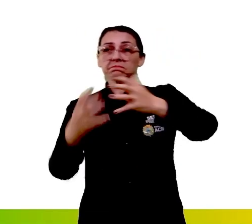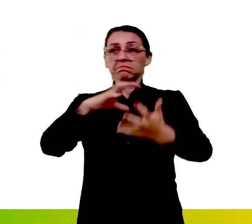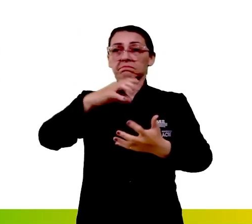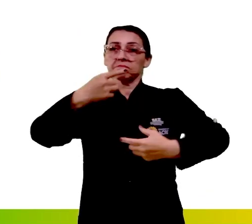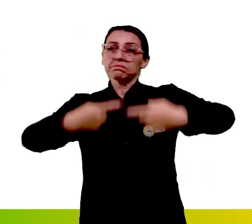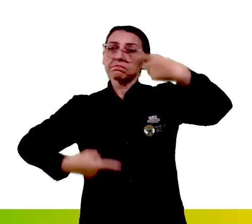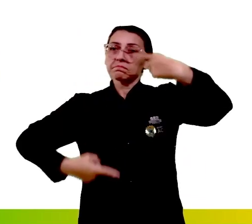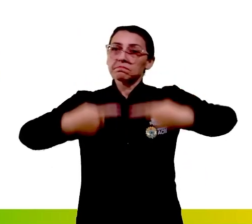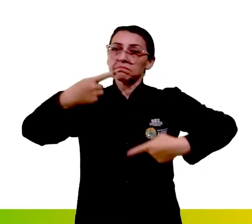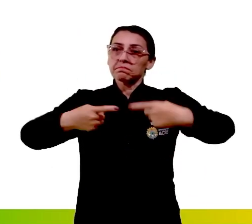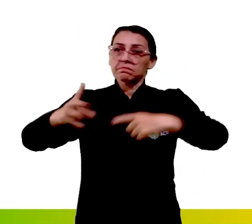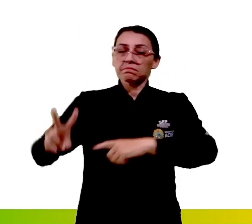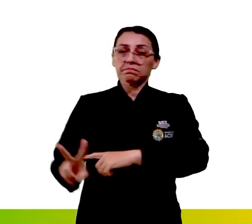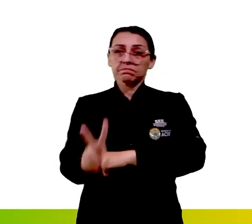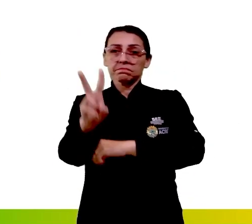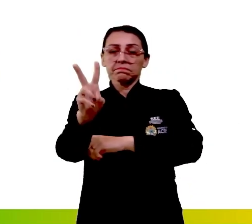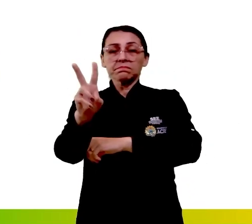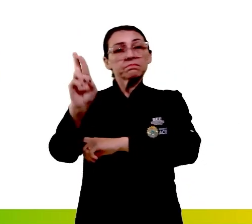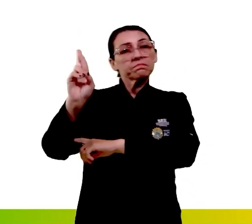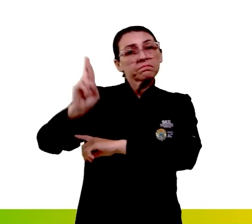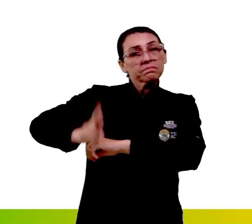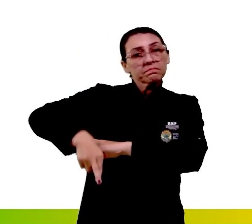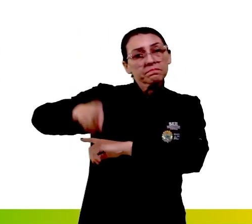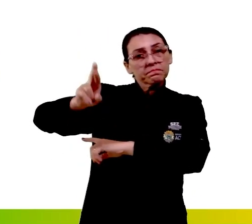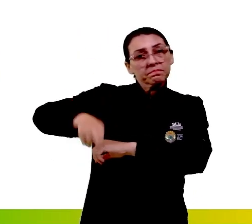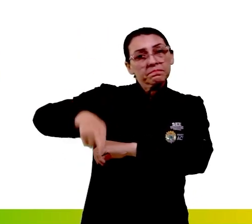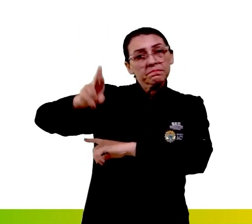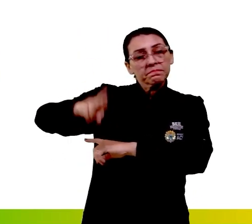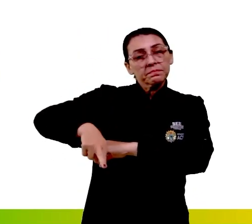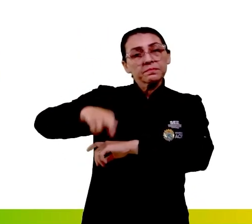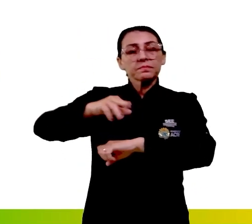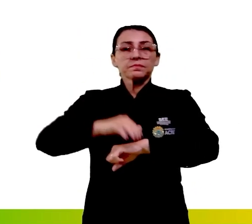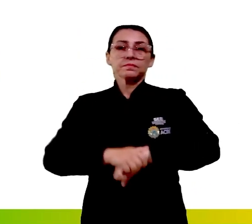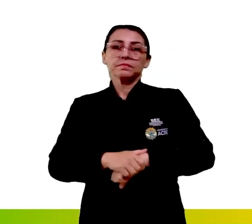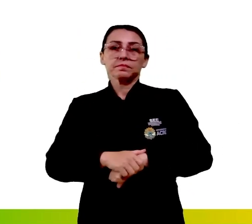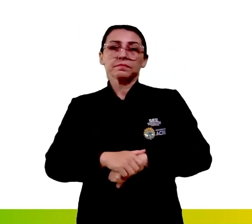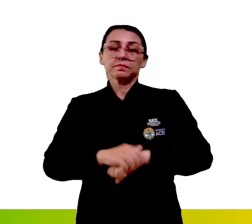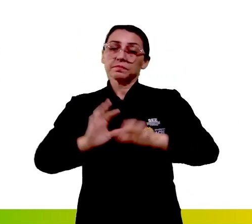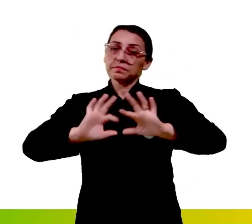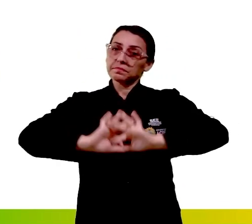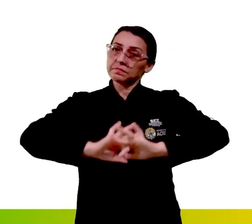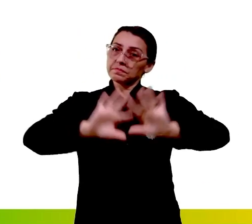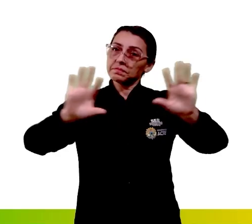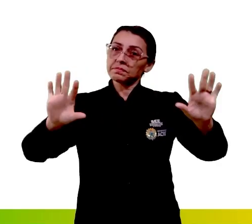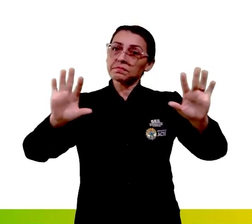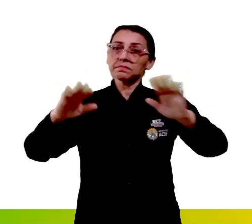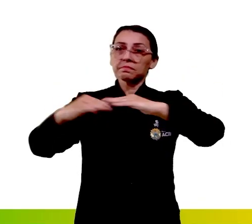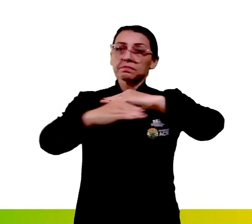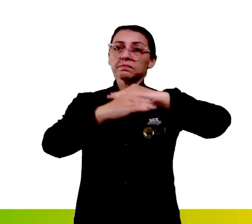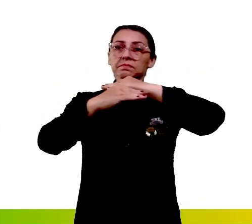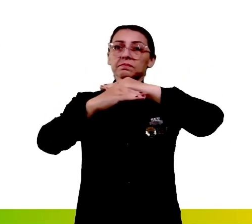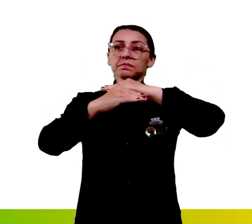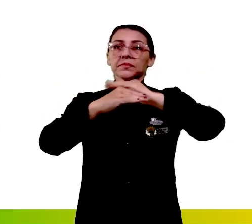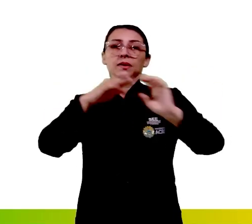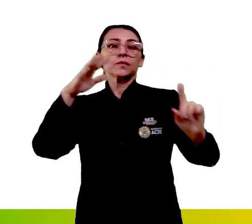Transformações políticas. A valorização da razão, da liberdade, da